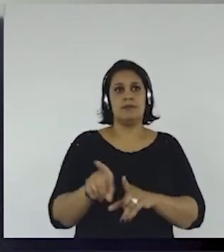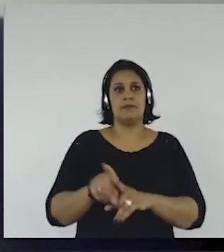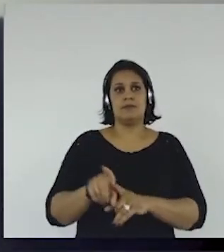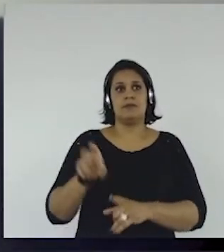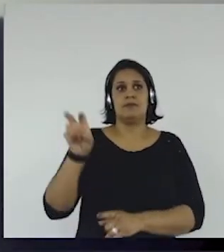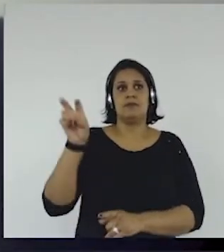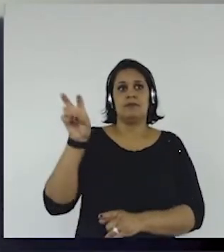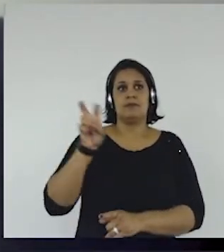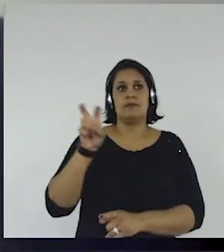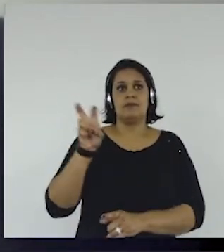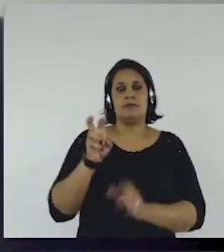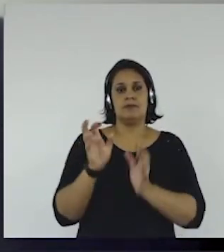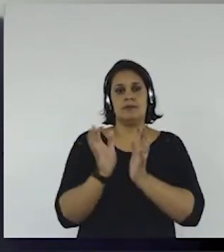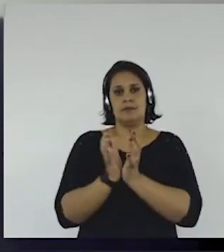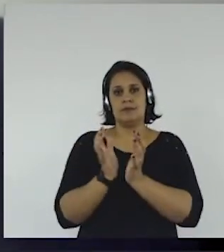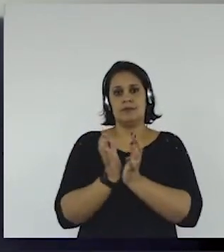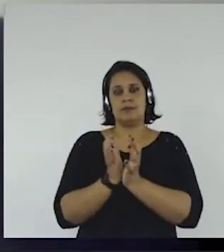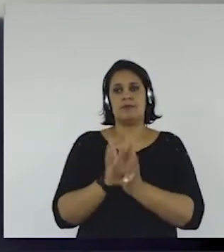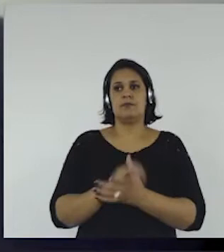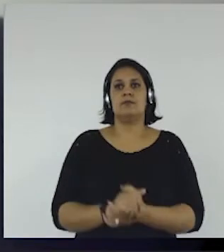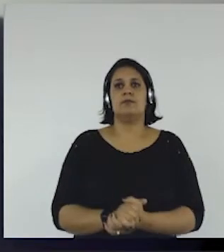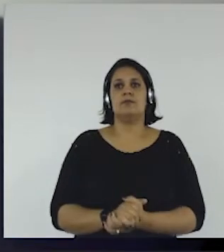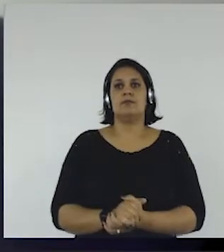Janeiro. Presidente da